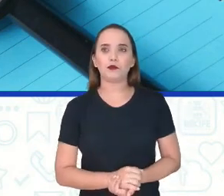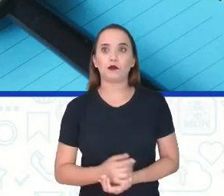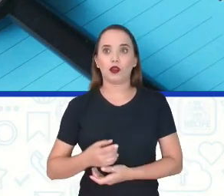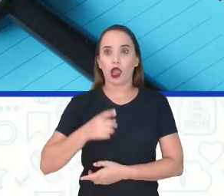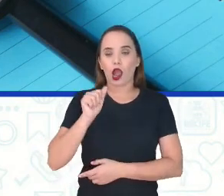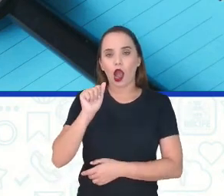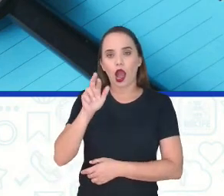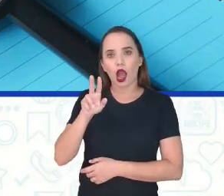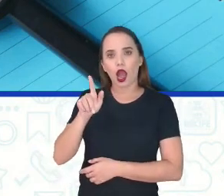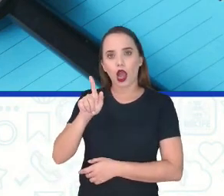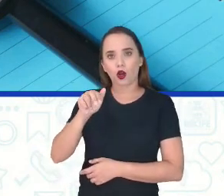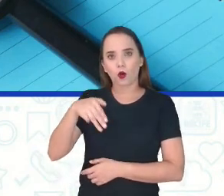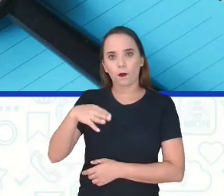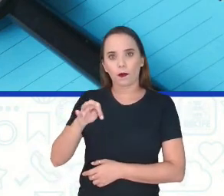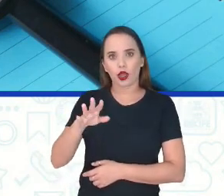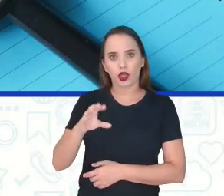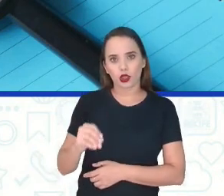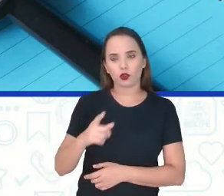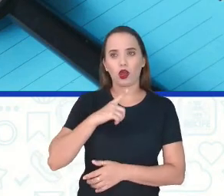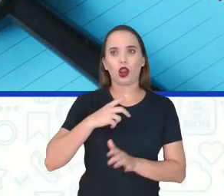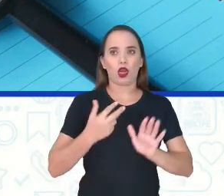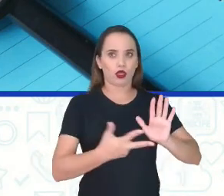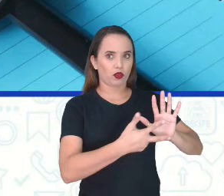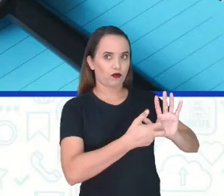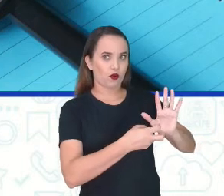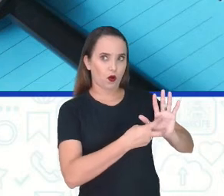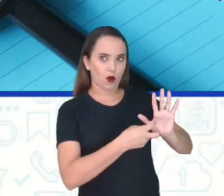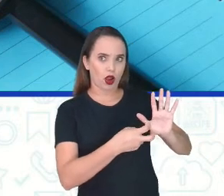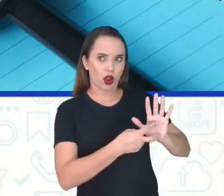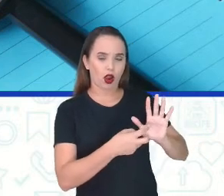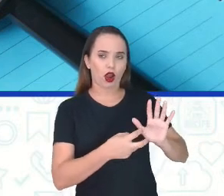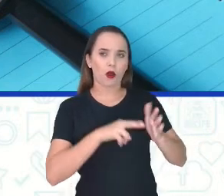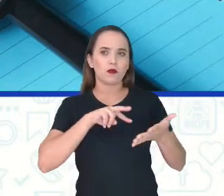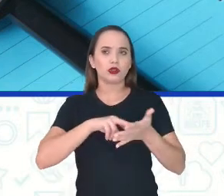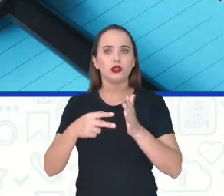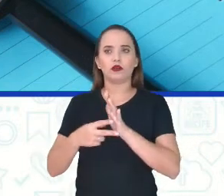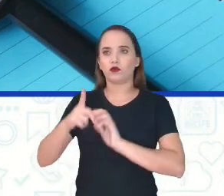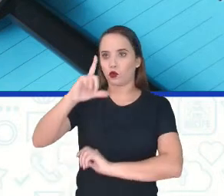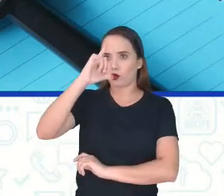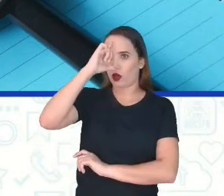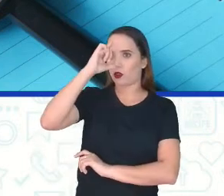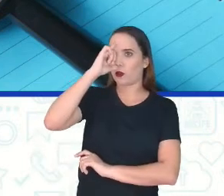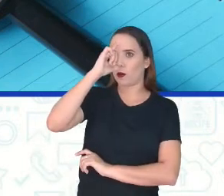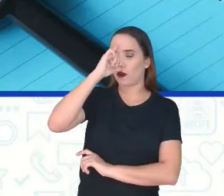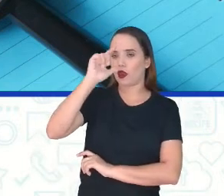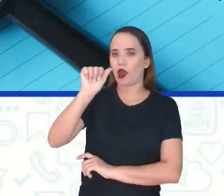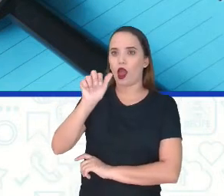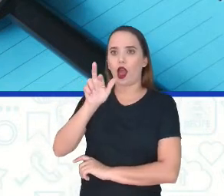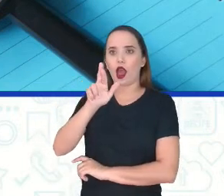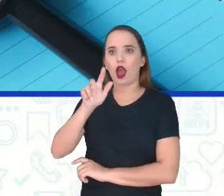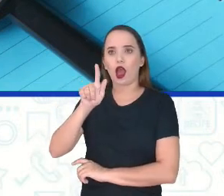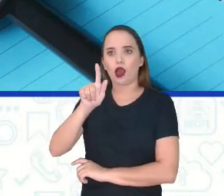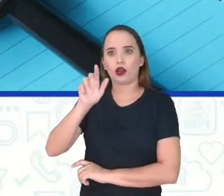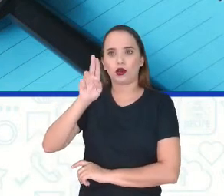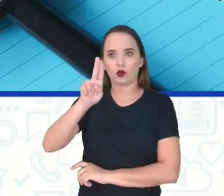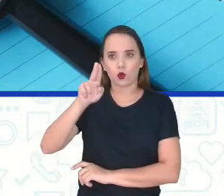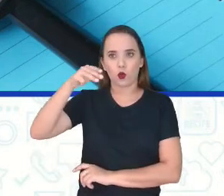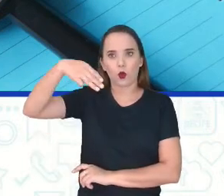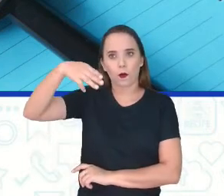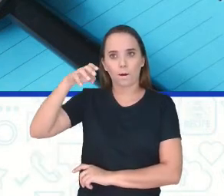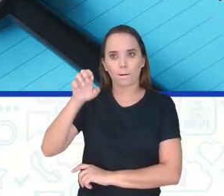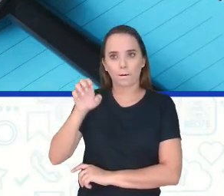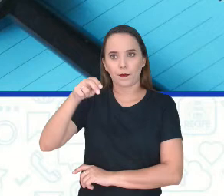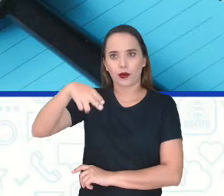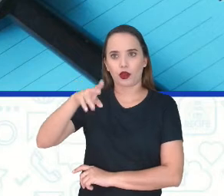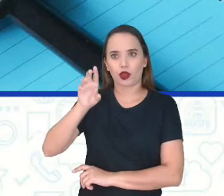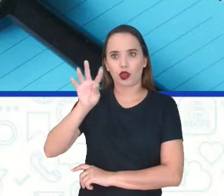que deriva do vocábulo latim argumentum, ou seja, trata-se, prestem atenção